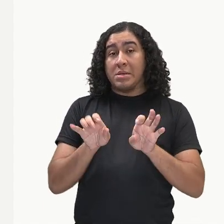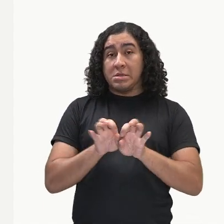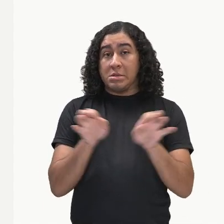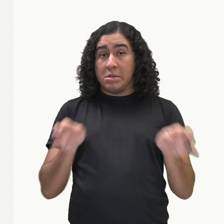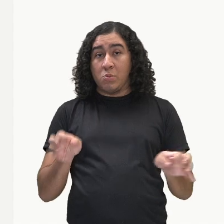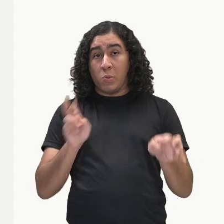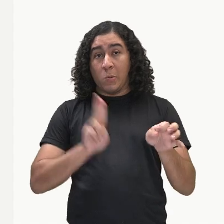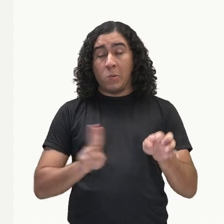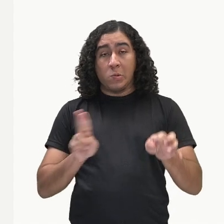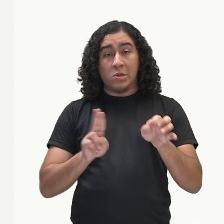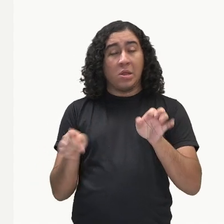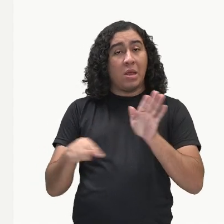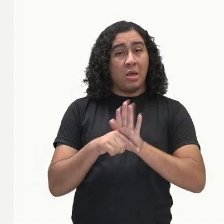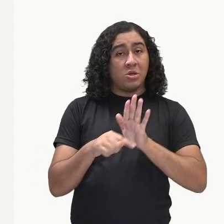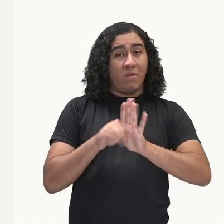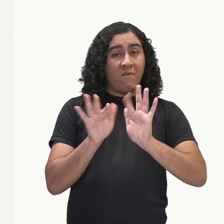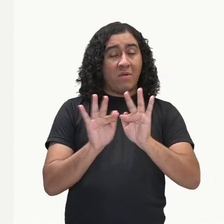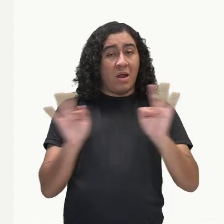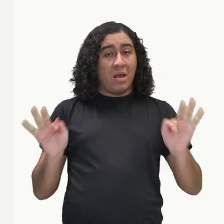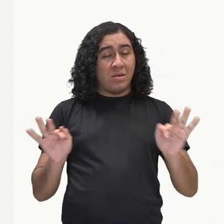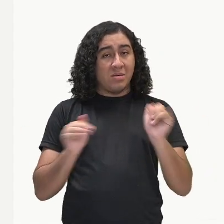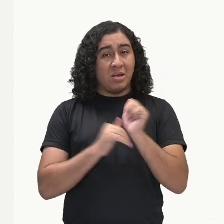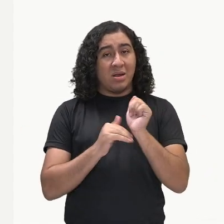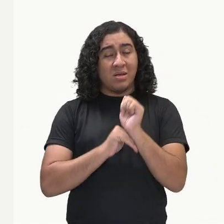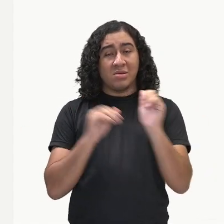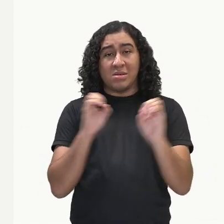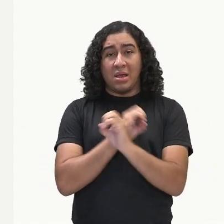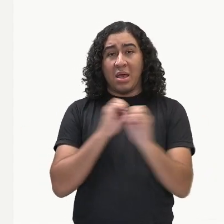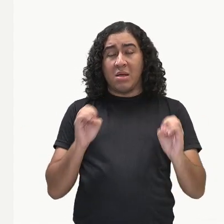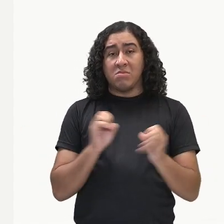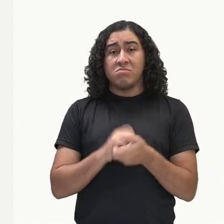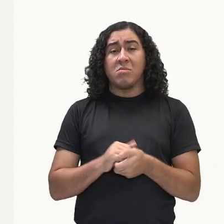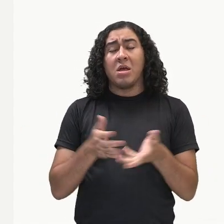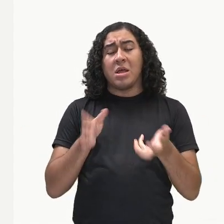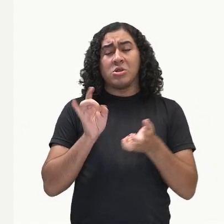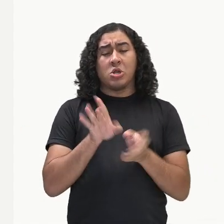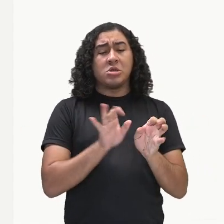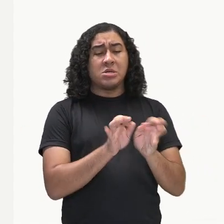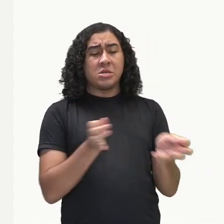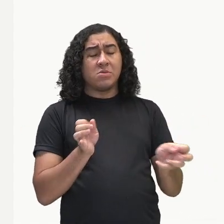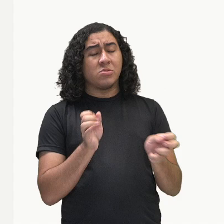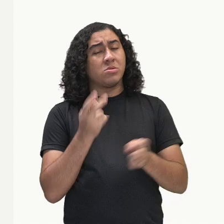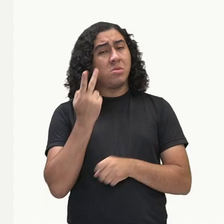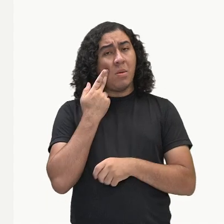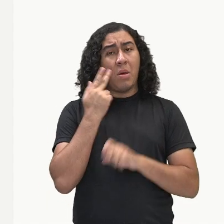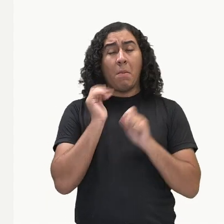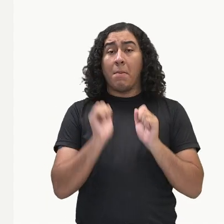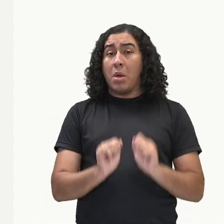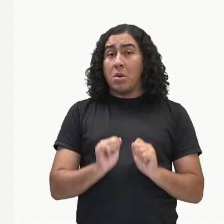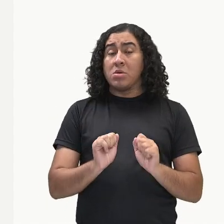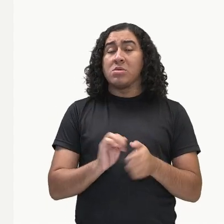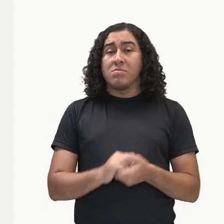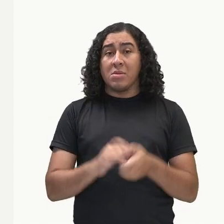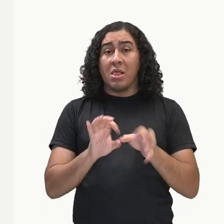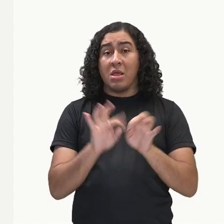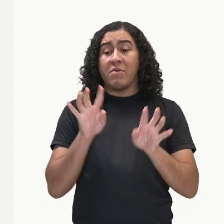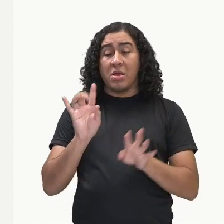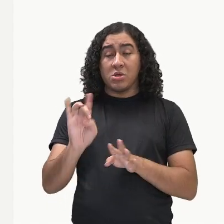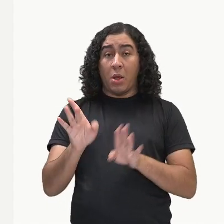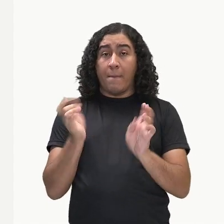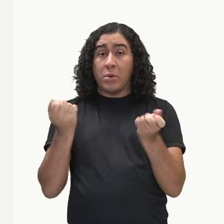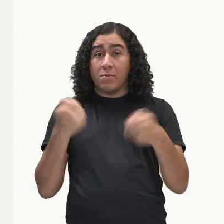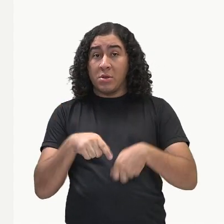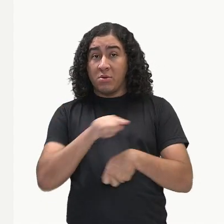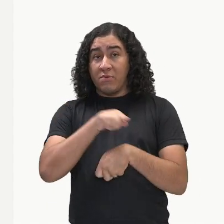forma negativa. Não tem muito mistério. Quero fazer só a forma simples, teacher. Tranquilamente. Essas são possibilidades para você